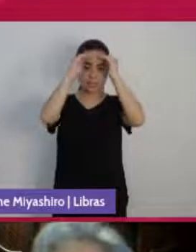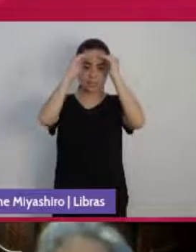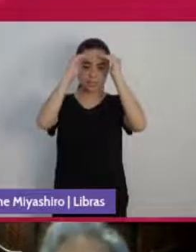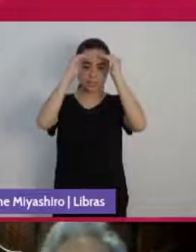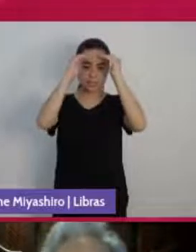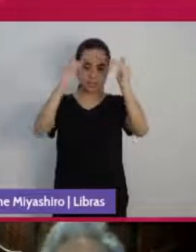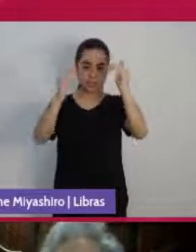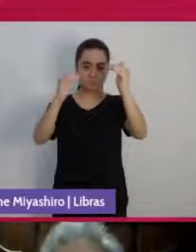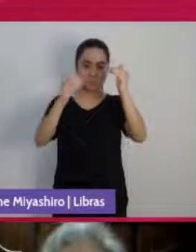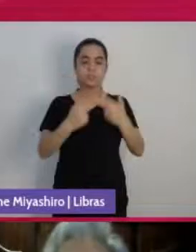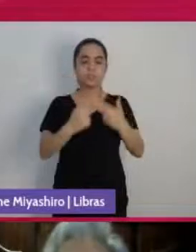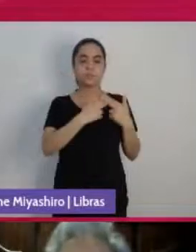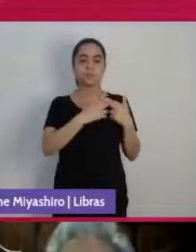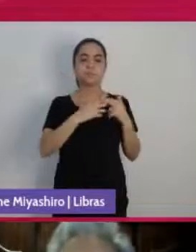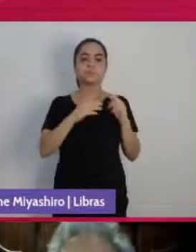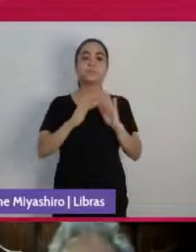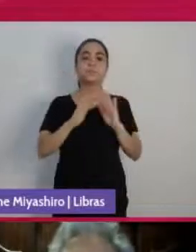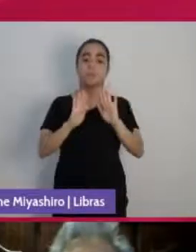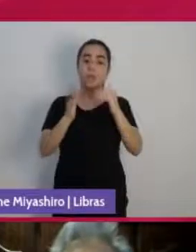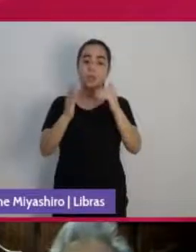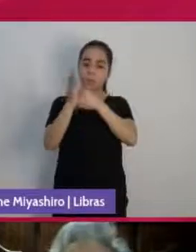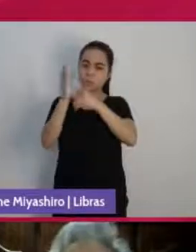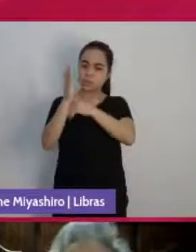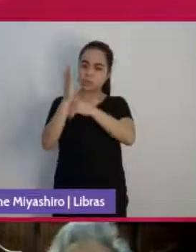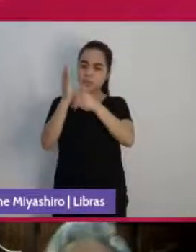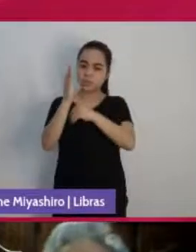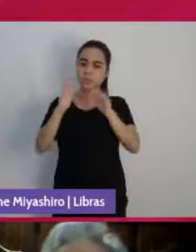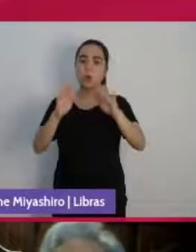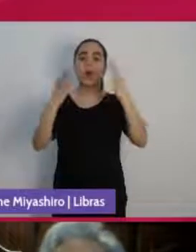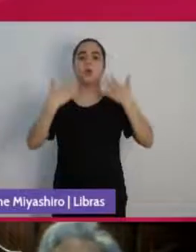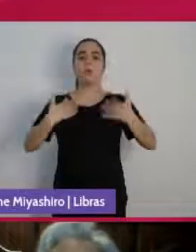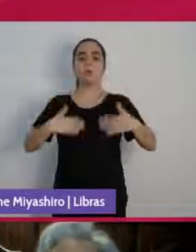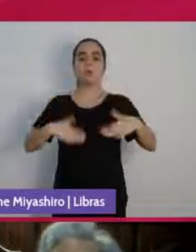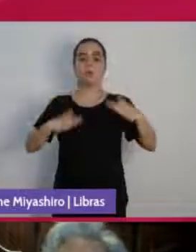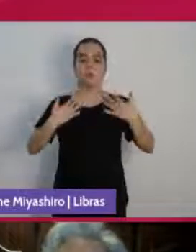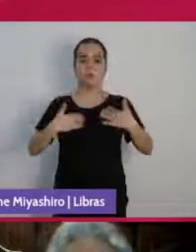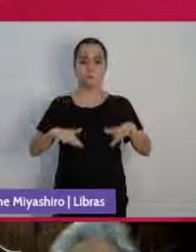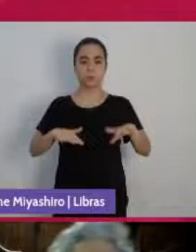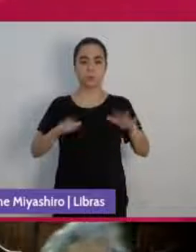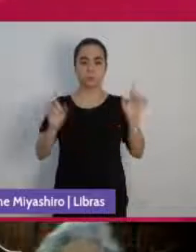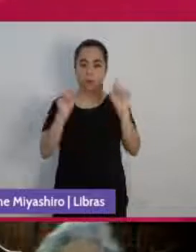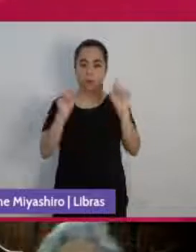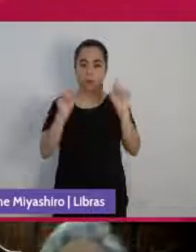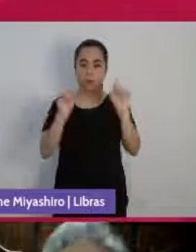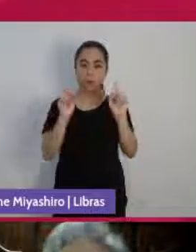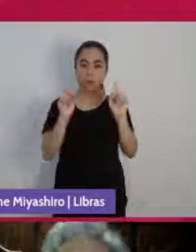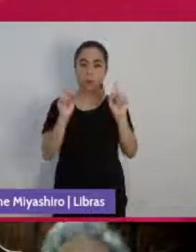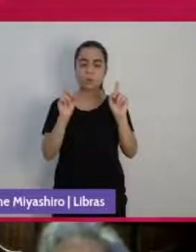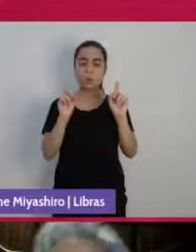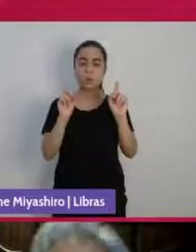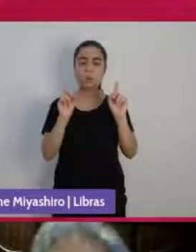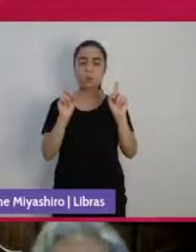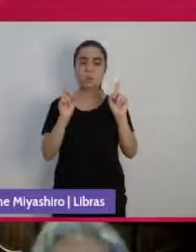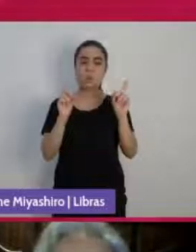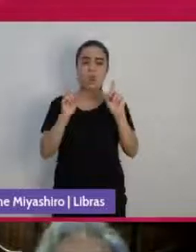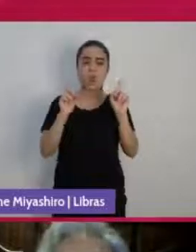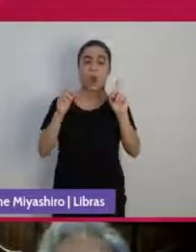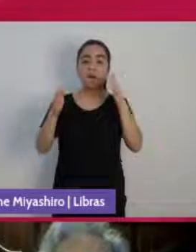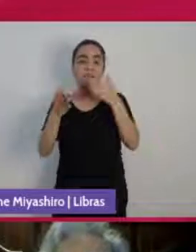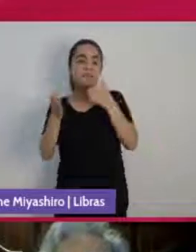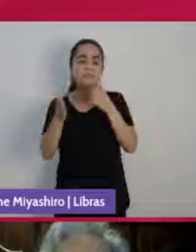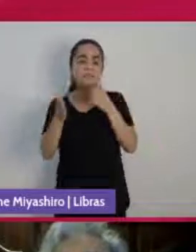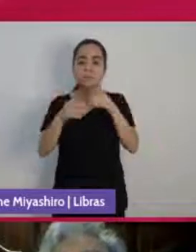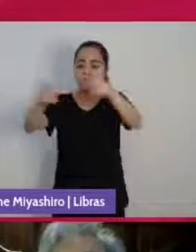da paciente. Então, um espaço agradável, nada de ficar gente entrando e saindo da sala,